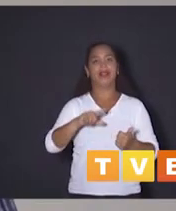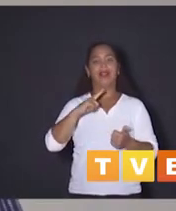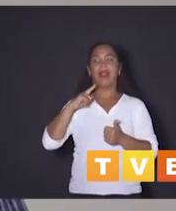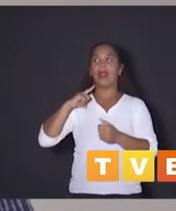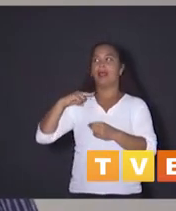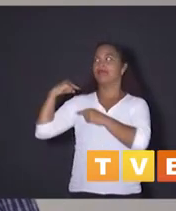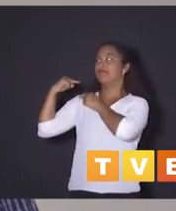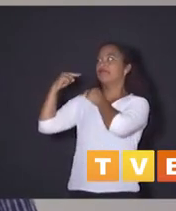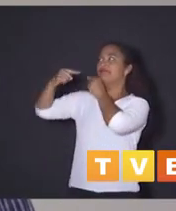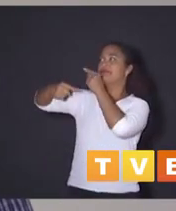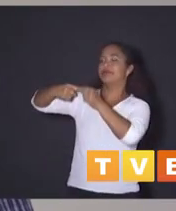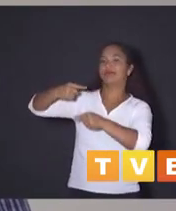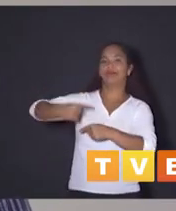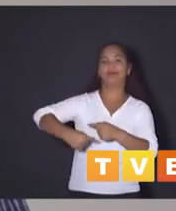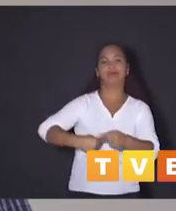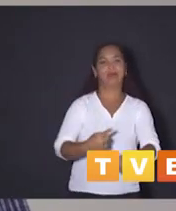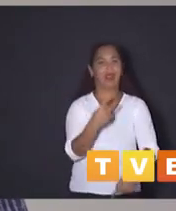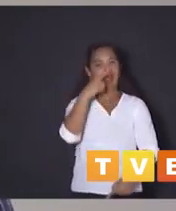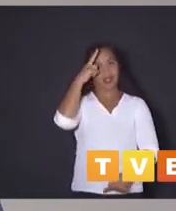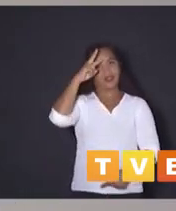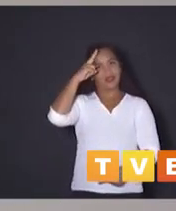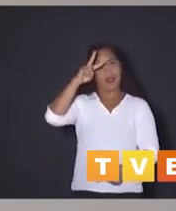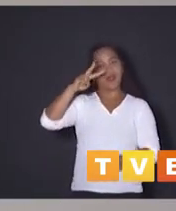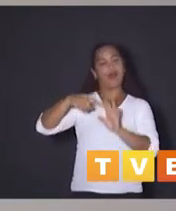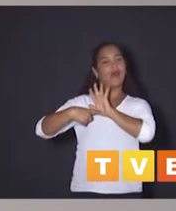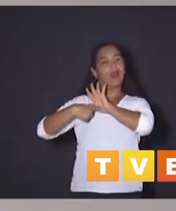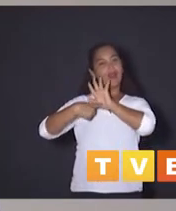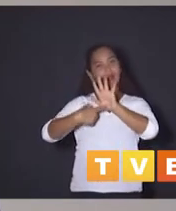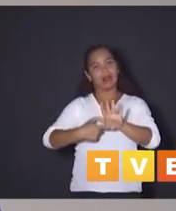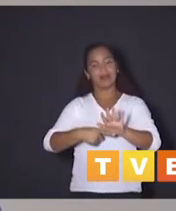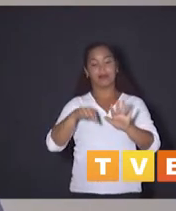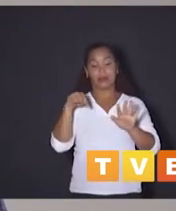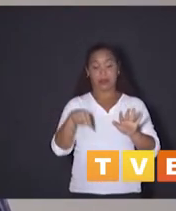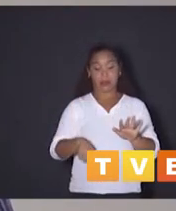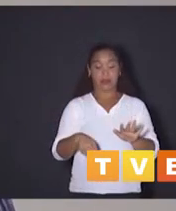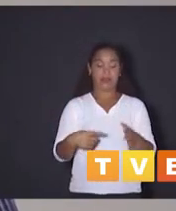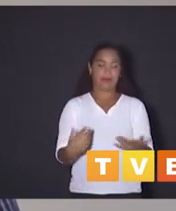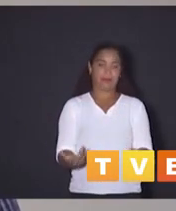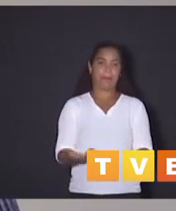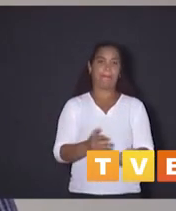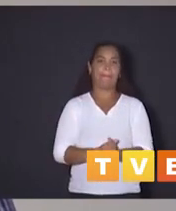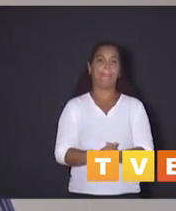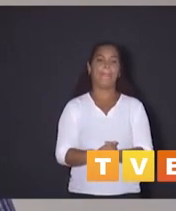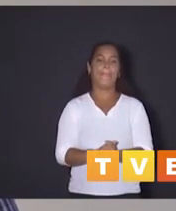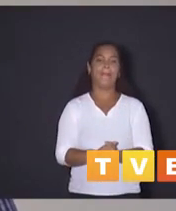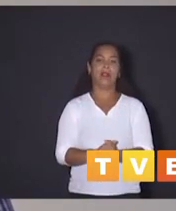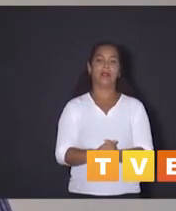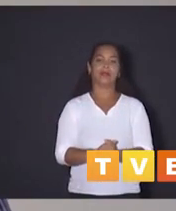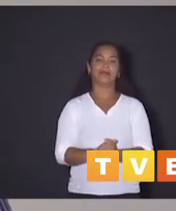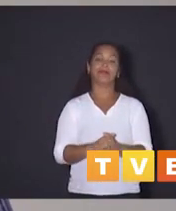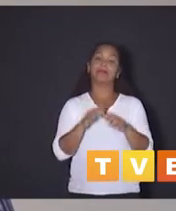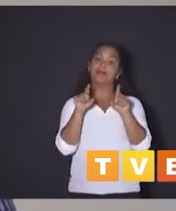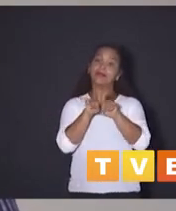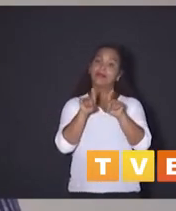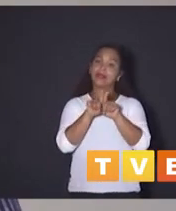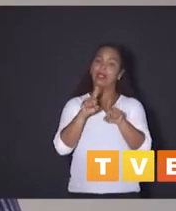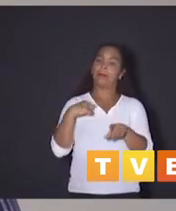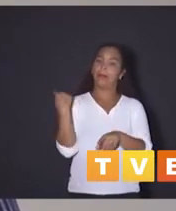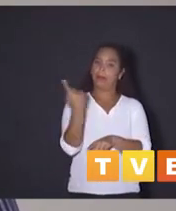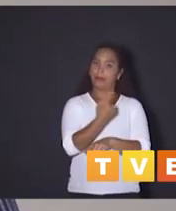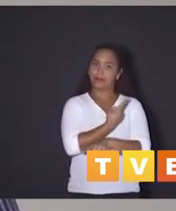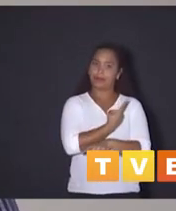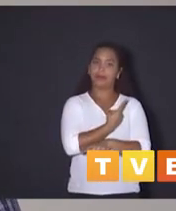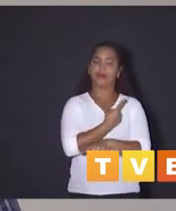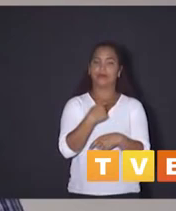muito grande é de determinação e de formação desse ato e também a gente não pode deixar